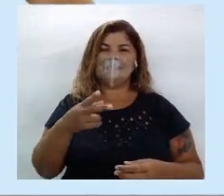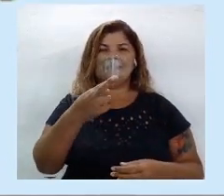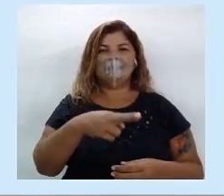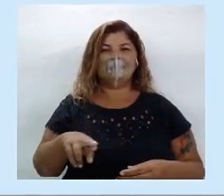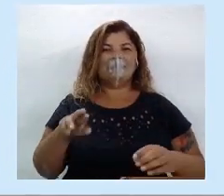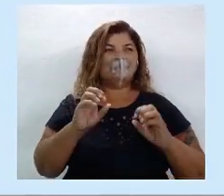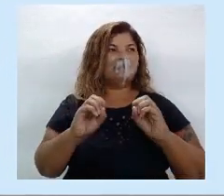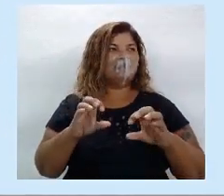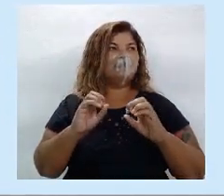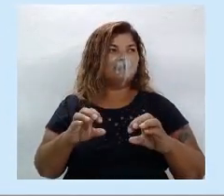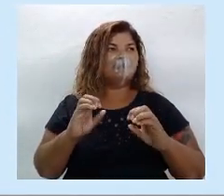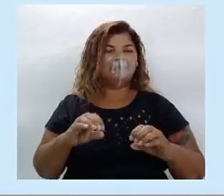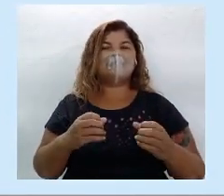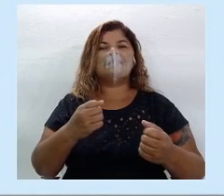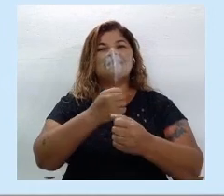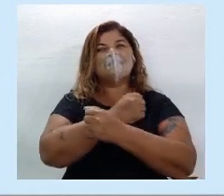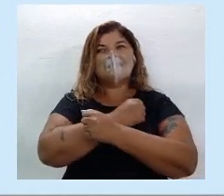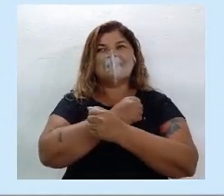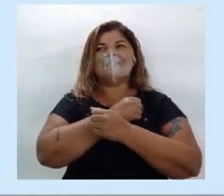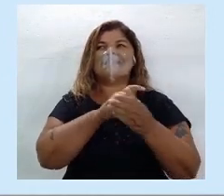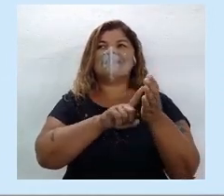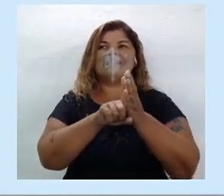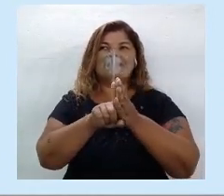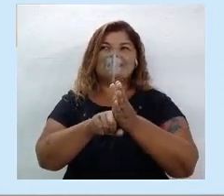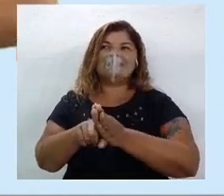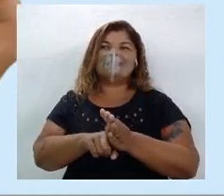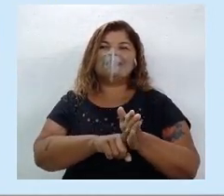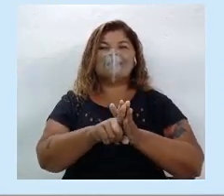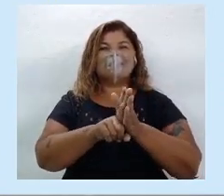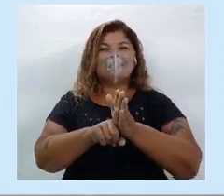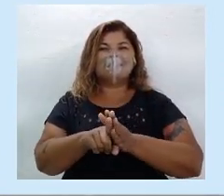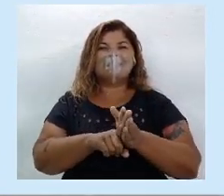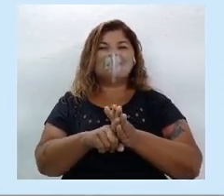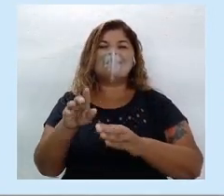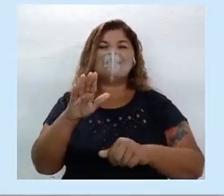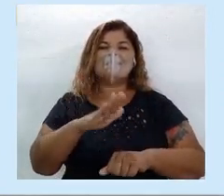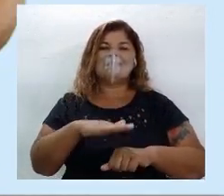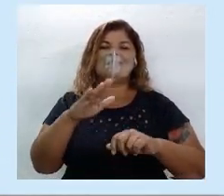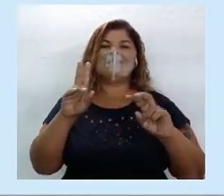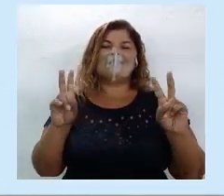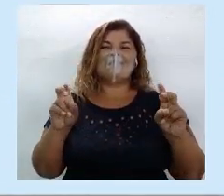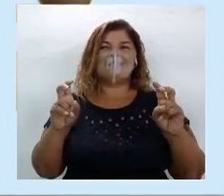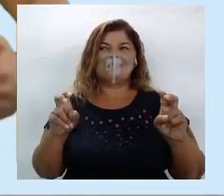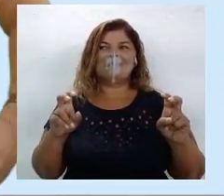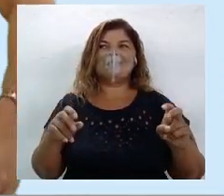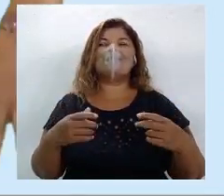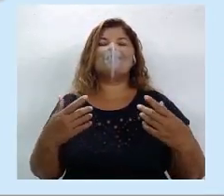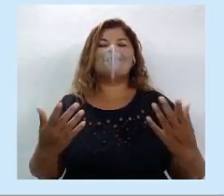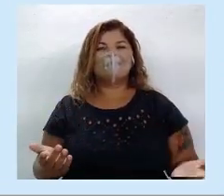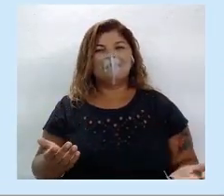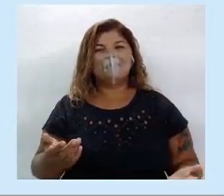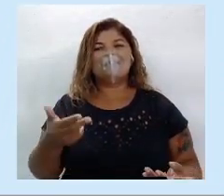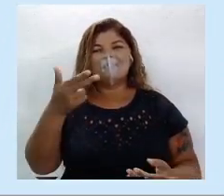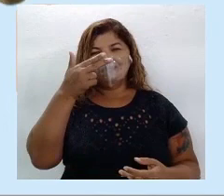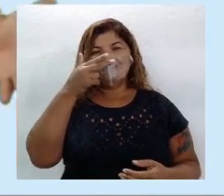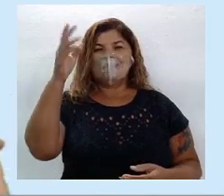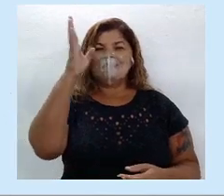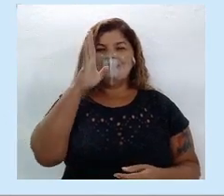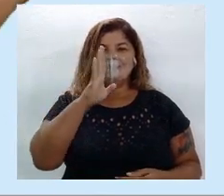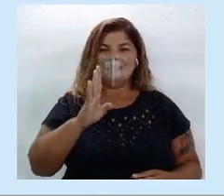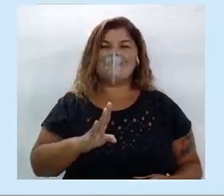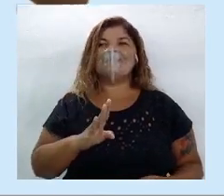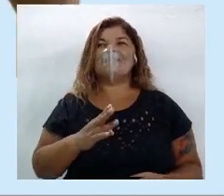Um abraço, estudante. E pesquisem, viu? Pesquisem mais sobre este assunto, os evangélicos no Brasil,